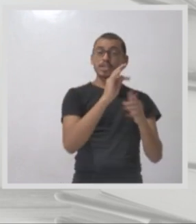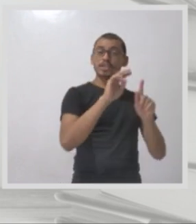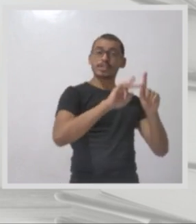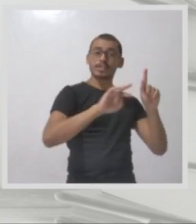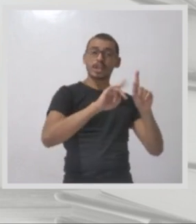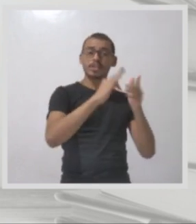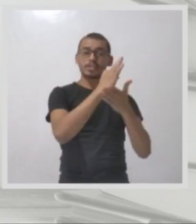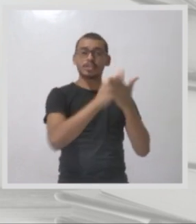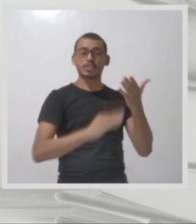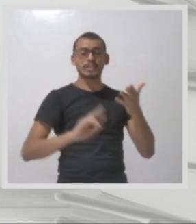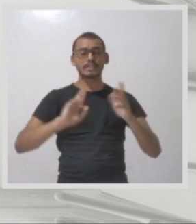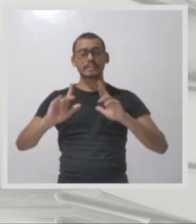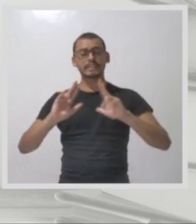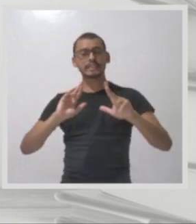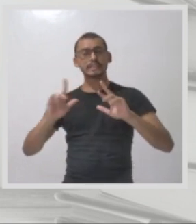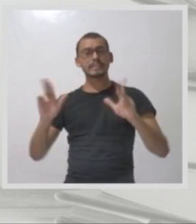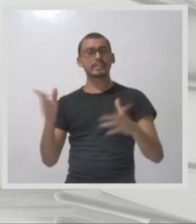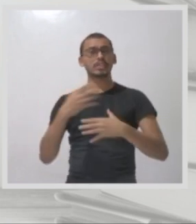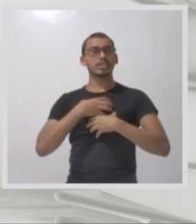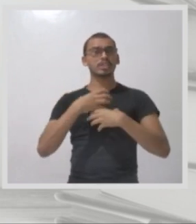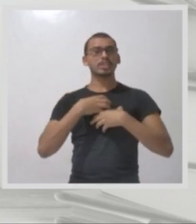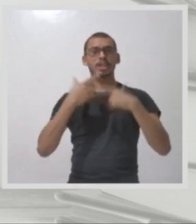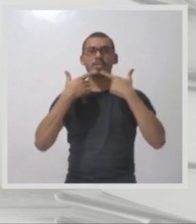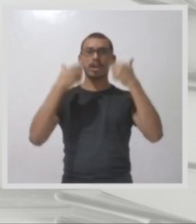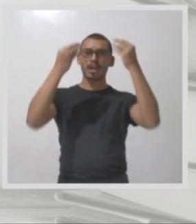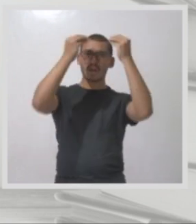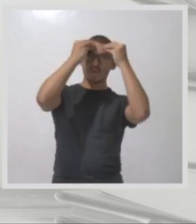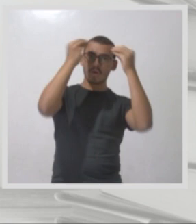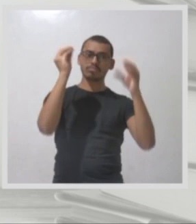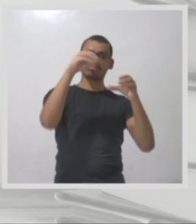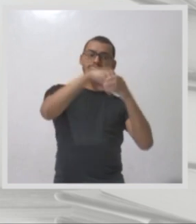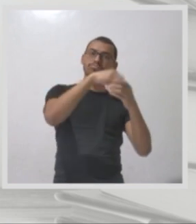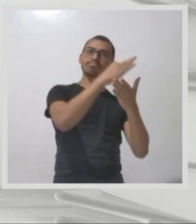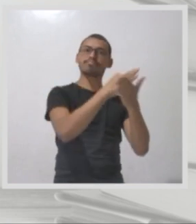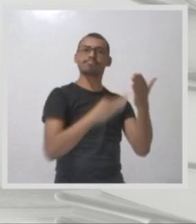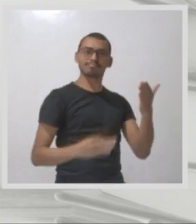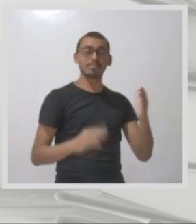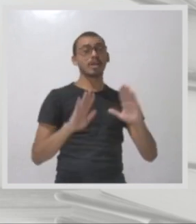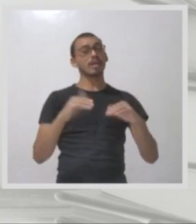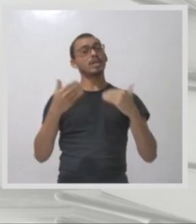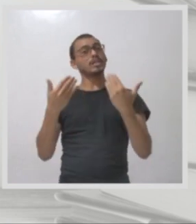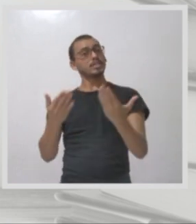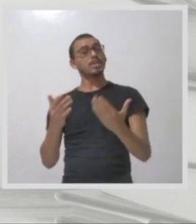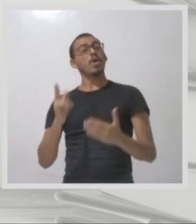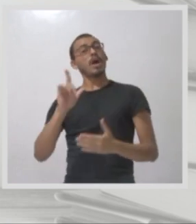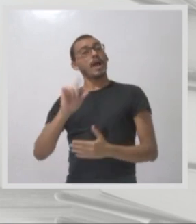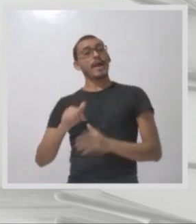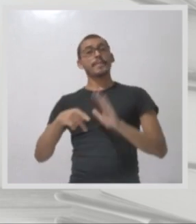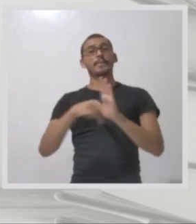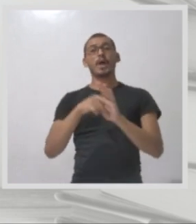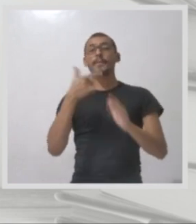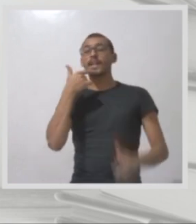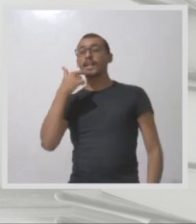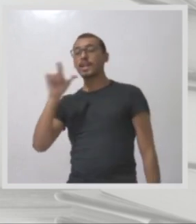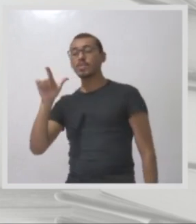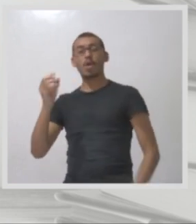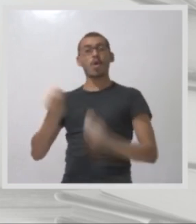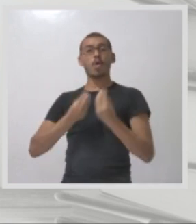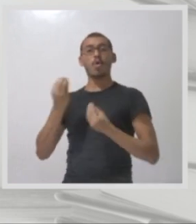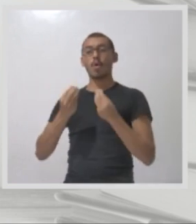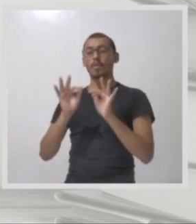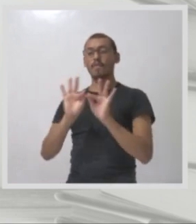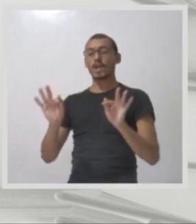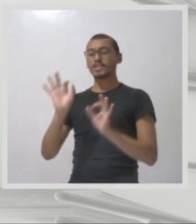diferentes formas de linguagem empregadas nos textos. Então, são a forma como a língua se organiza